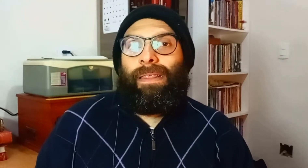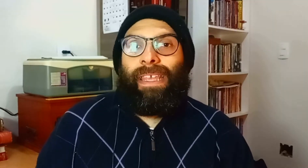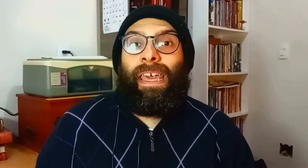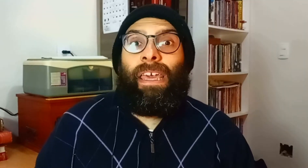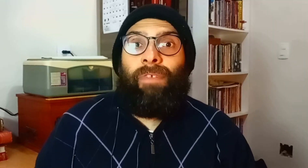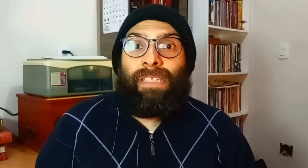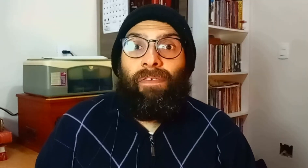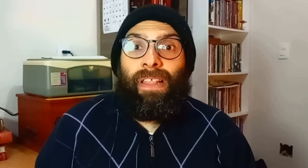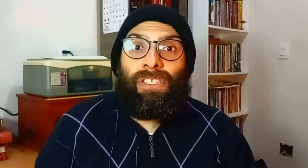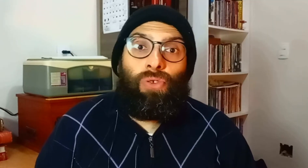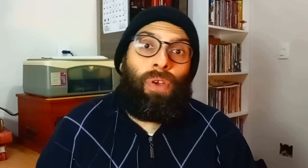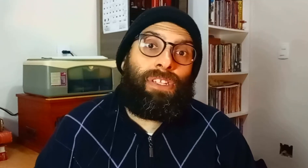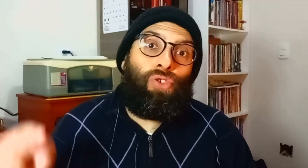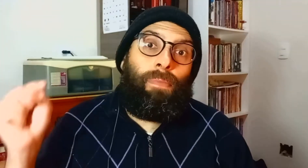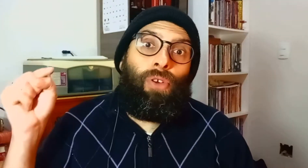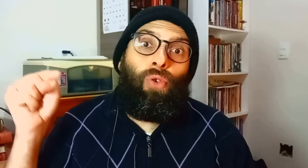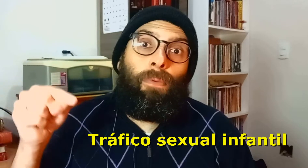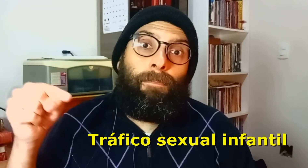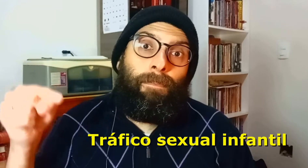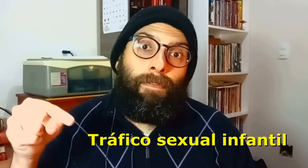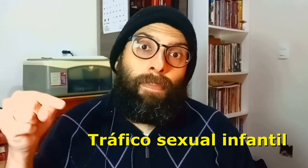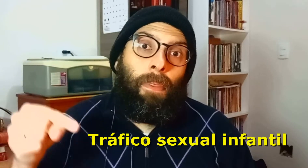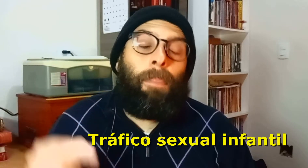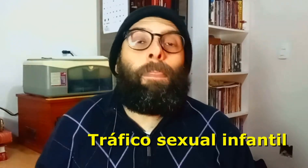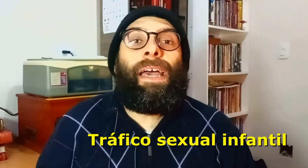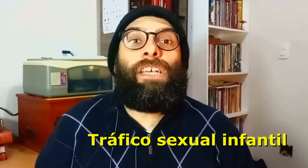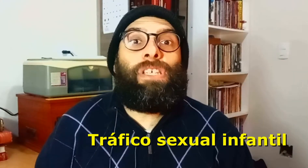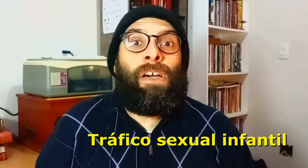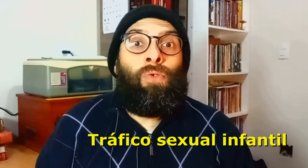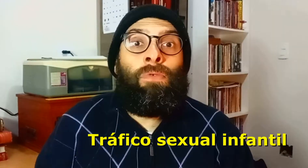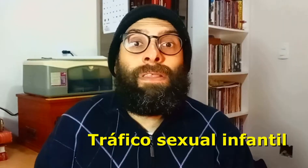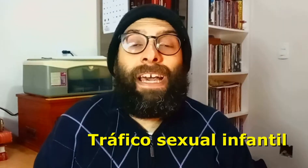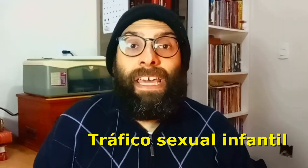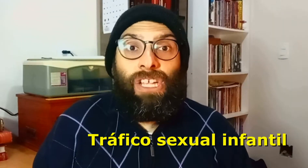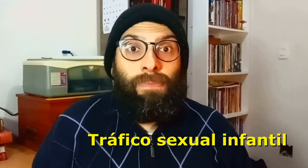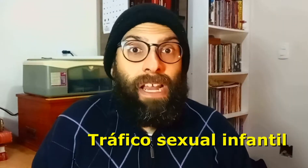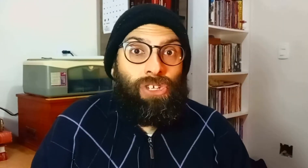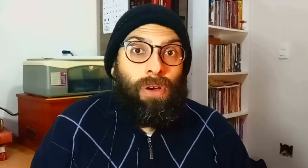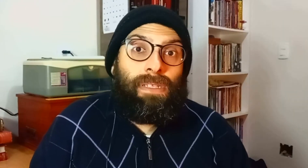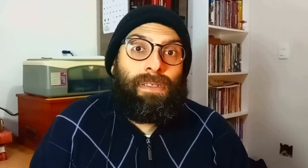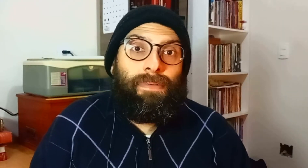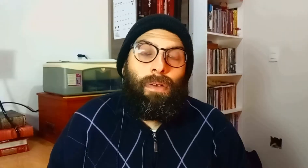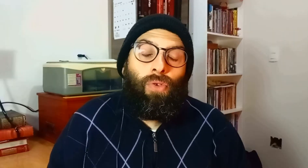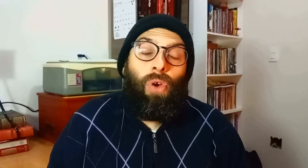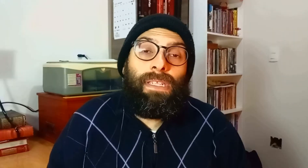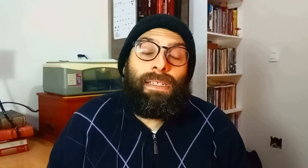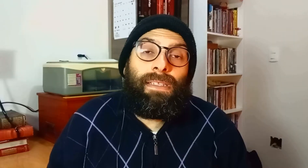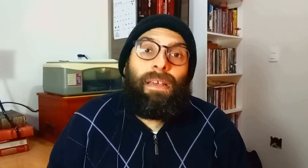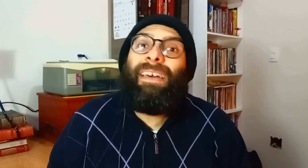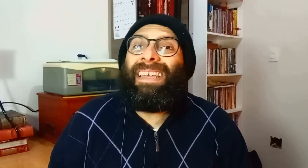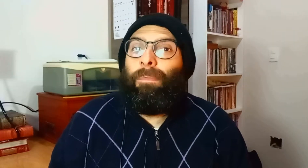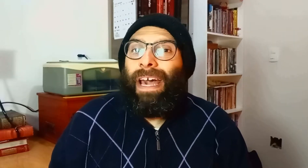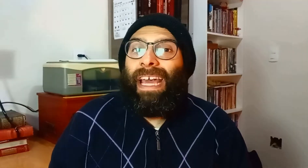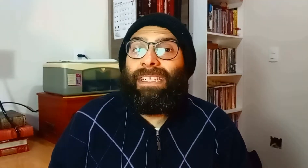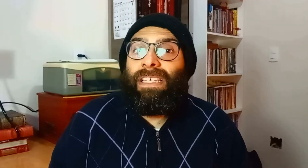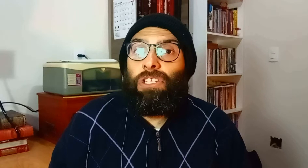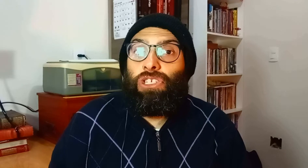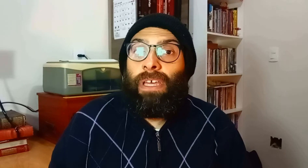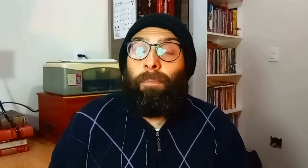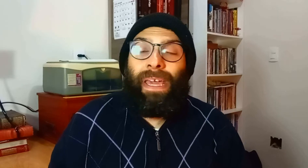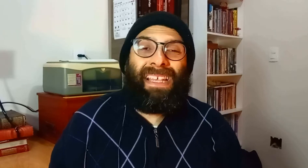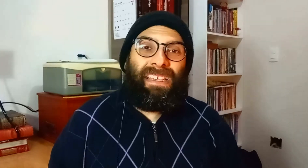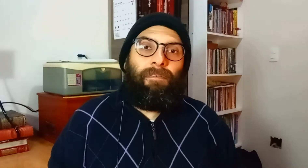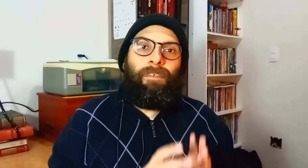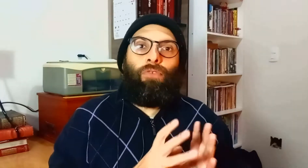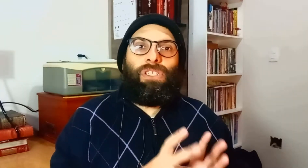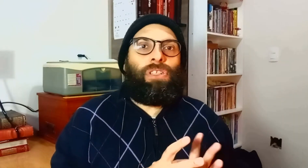faz terríveis revelações sobre o... na região da Ilha de Marajós. Coisas que parecem